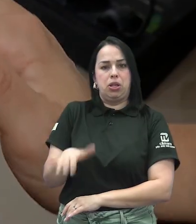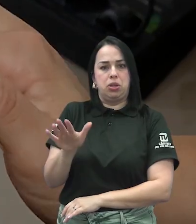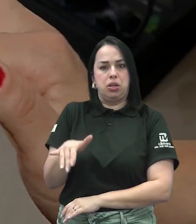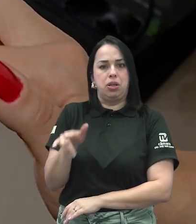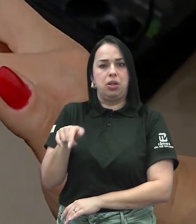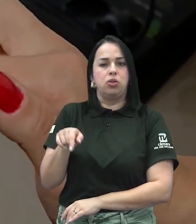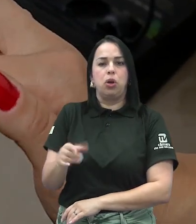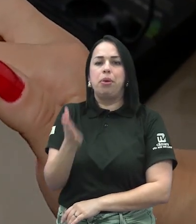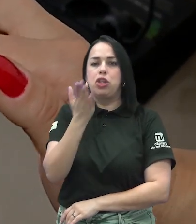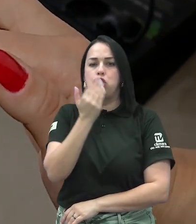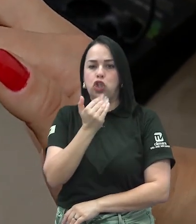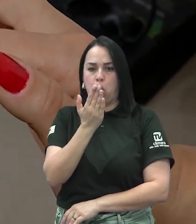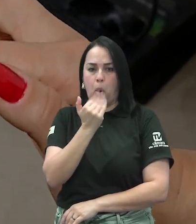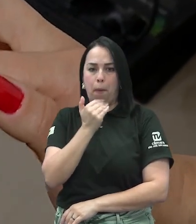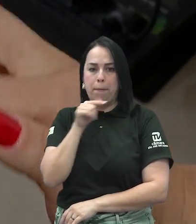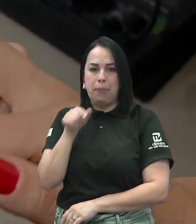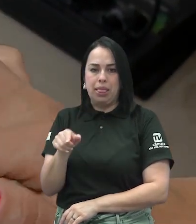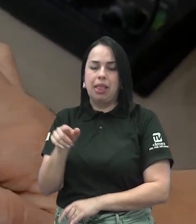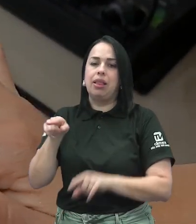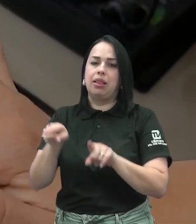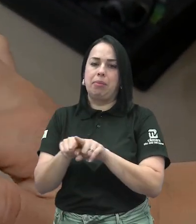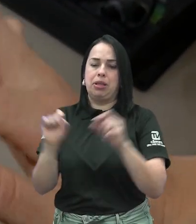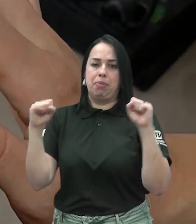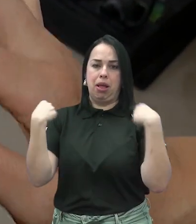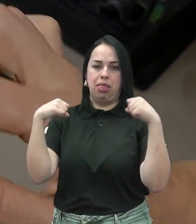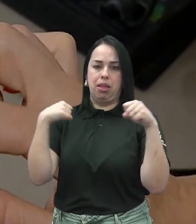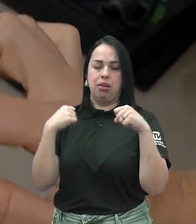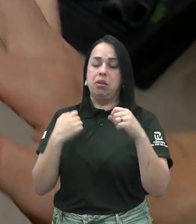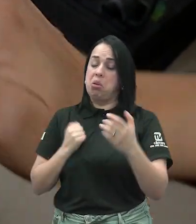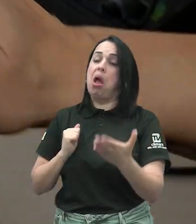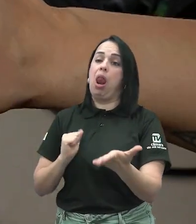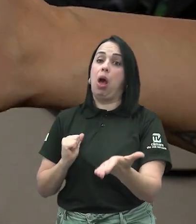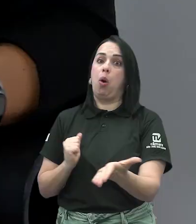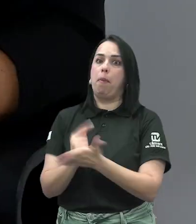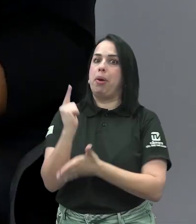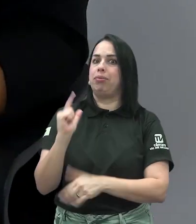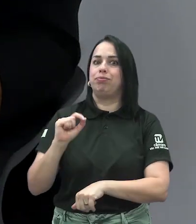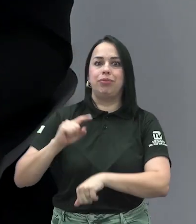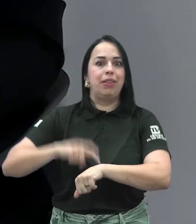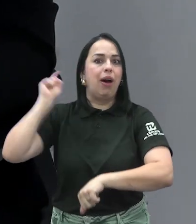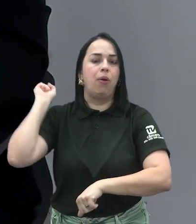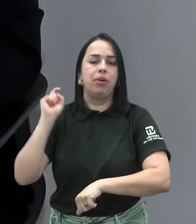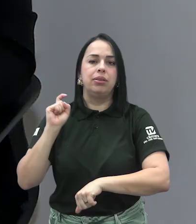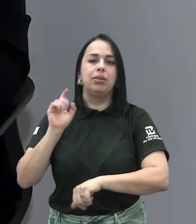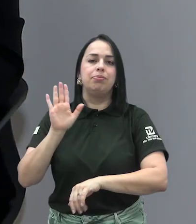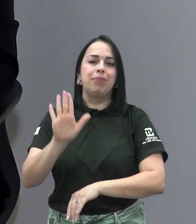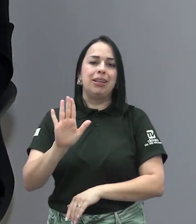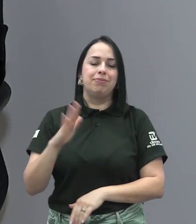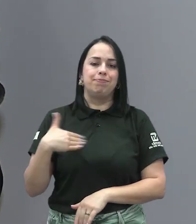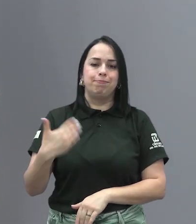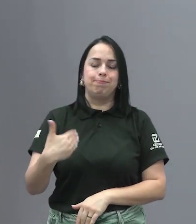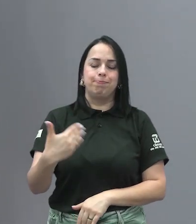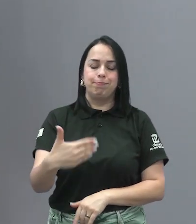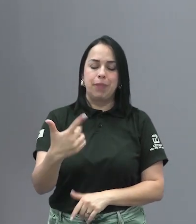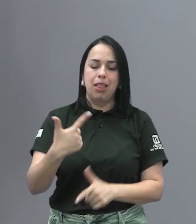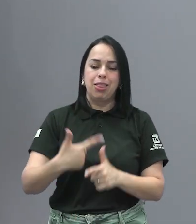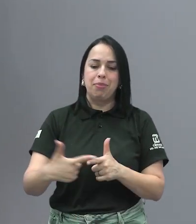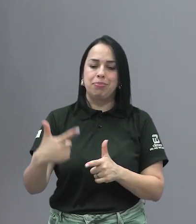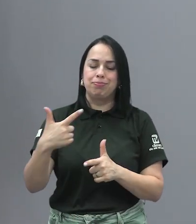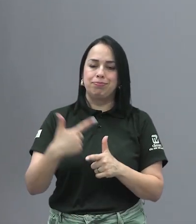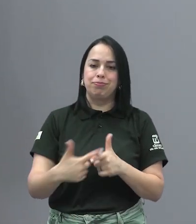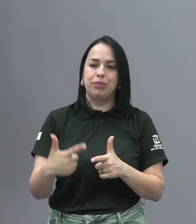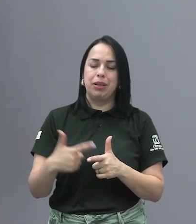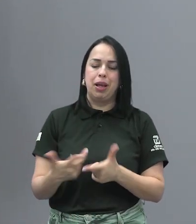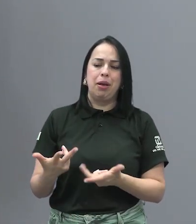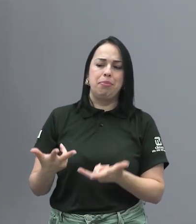uma promoção no celular de um kit de suplementos de uma loja que ela já conhecia, efetuou a compra sem sequer duvidar. O